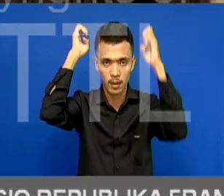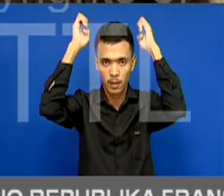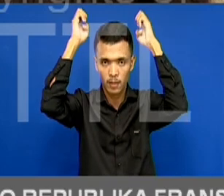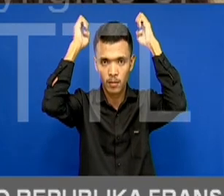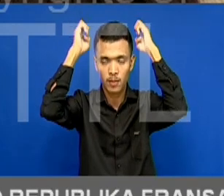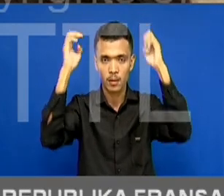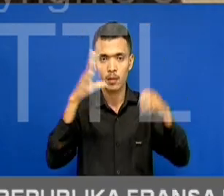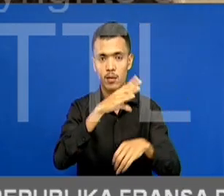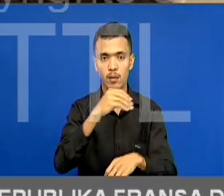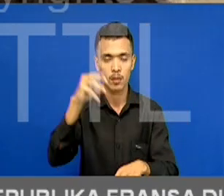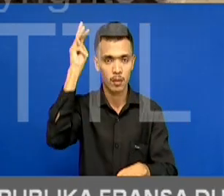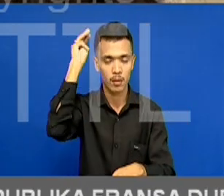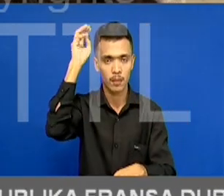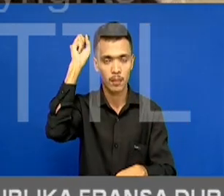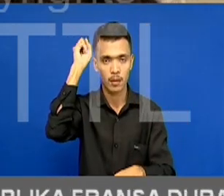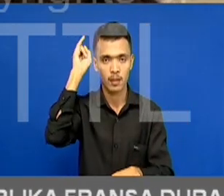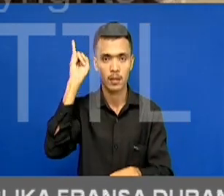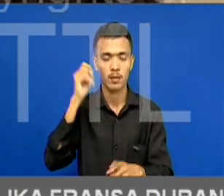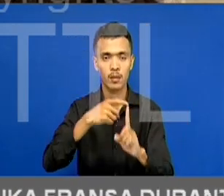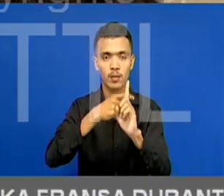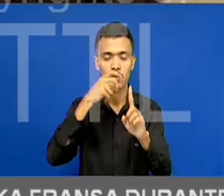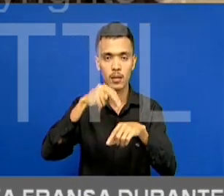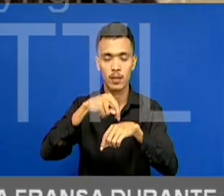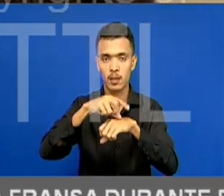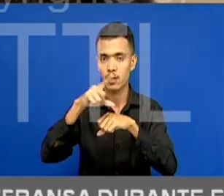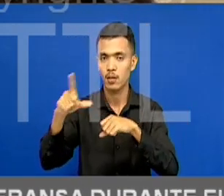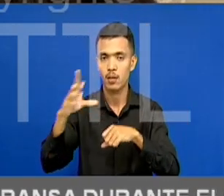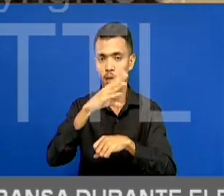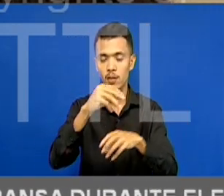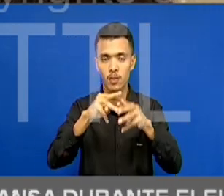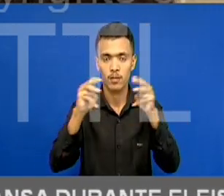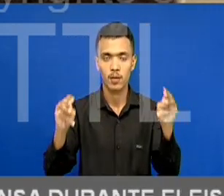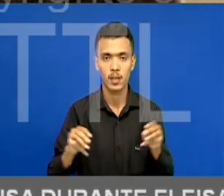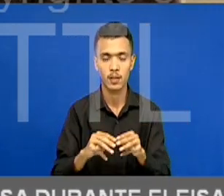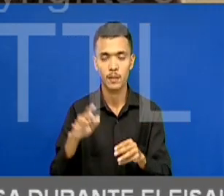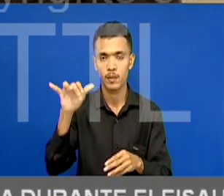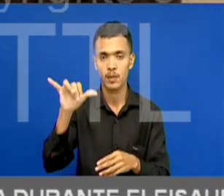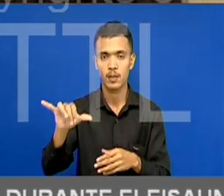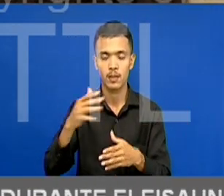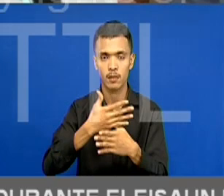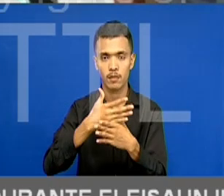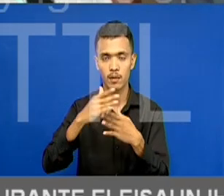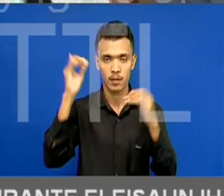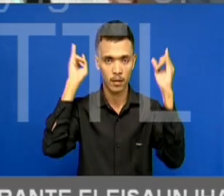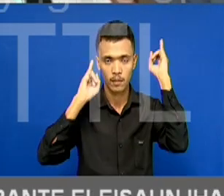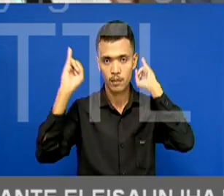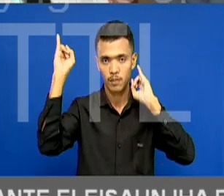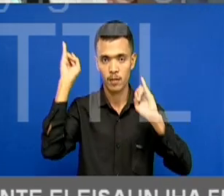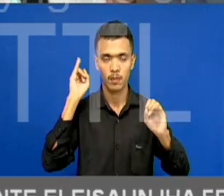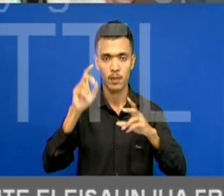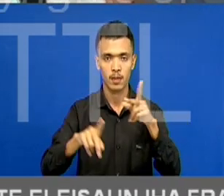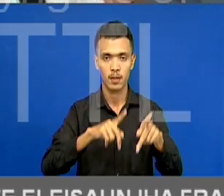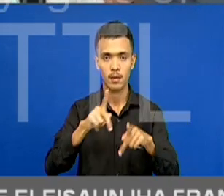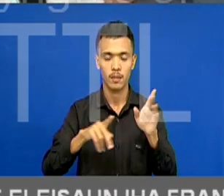nebe ia nacional no município nebe fo atendimento ba assunto idane sira se faz sir ninian informação ba parte hoto.